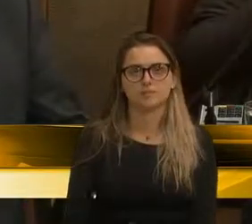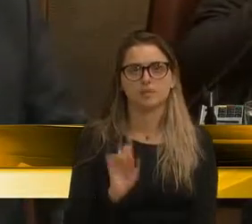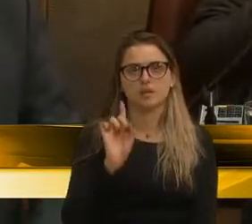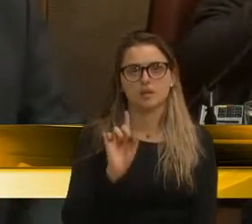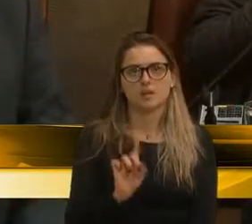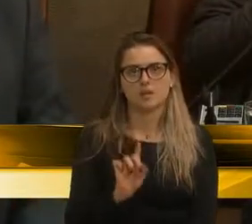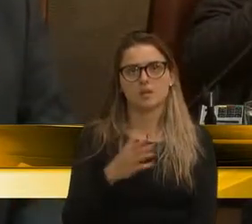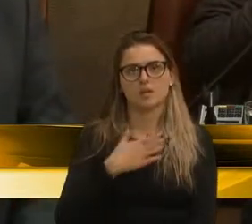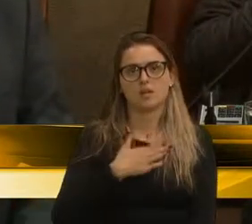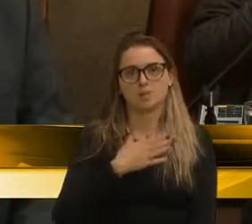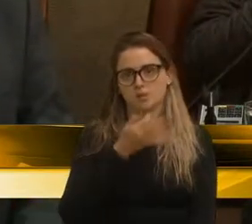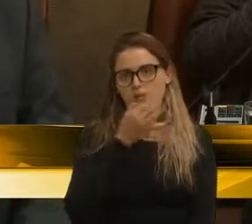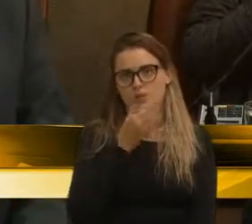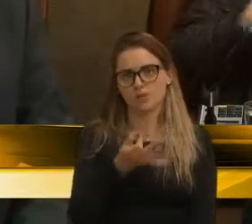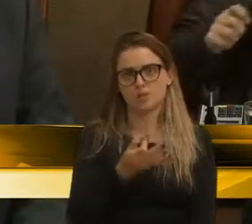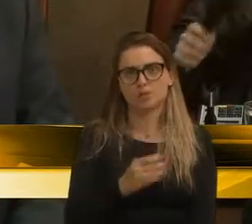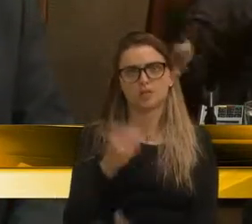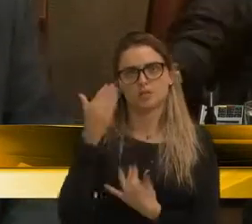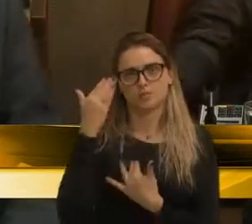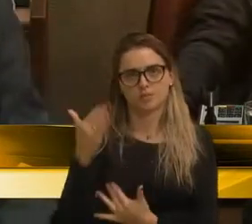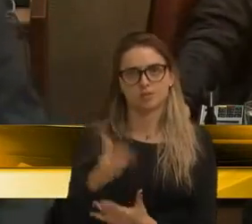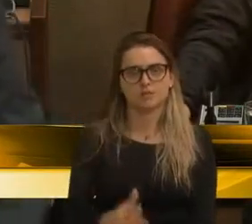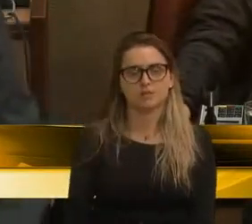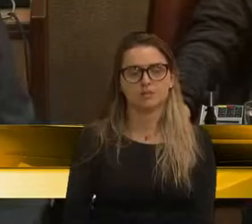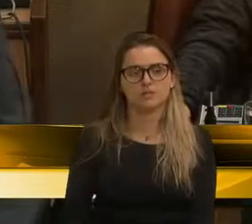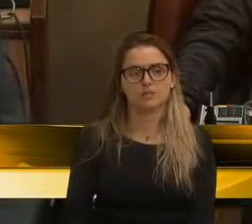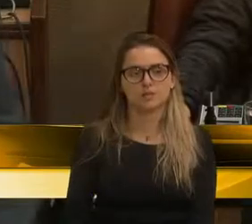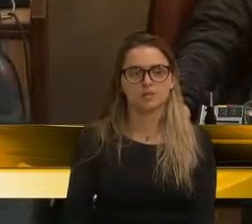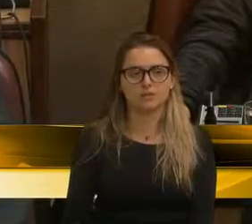seria a minha sugestão de coral muito obrigado